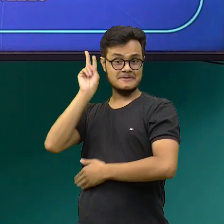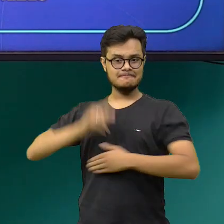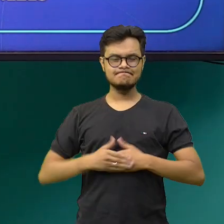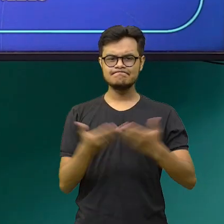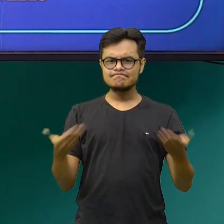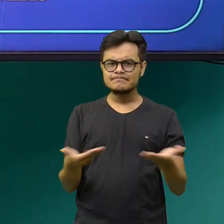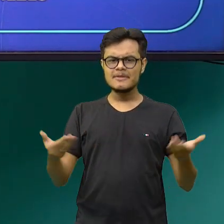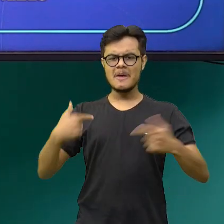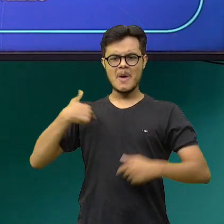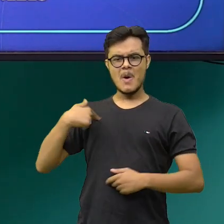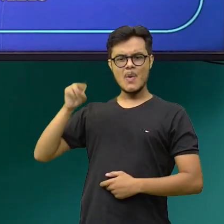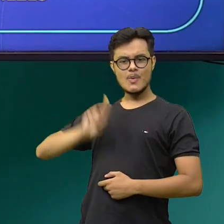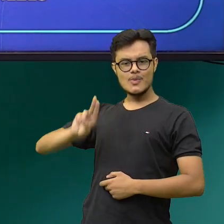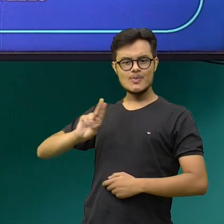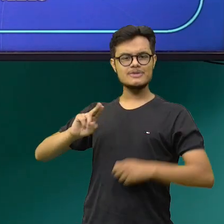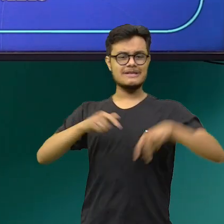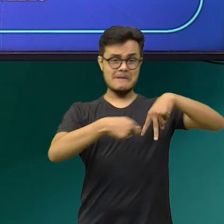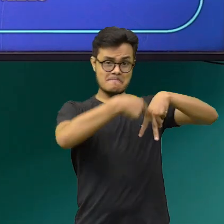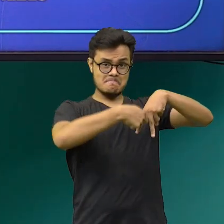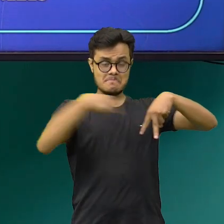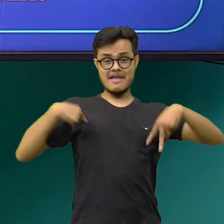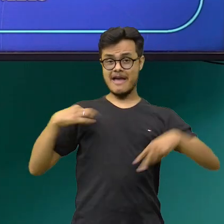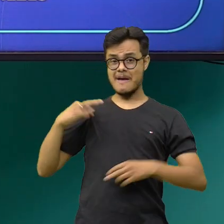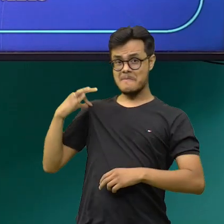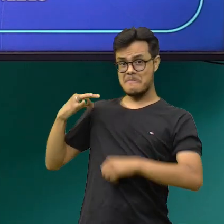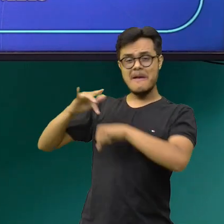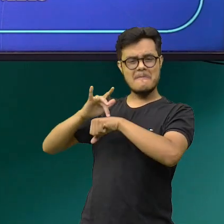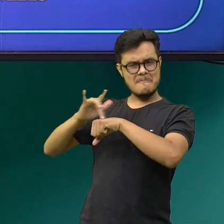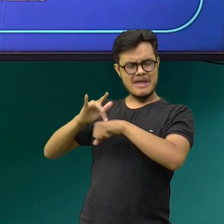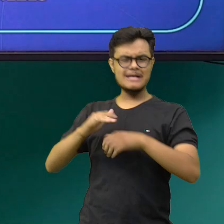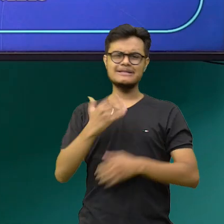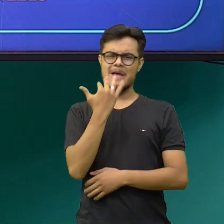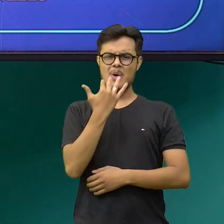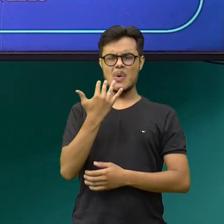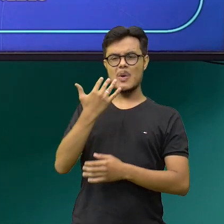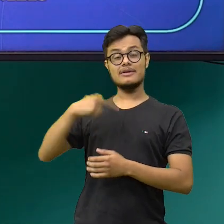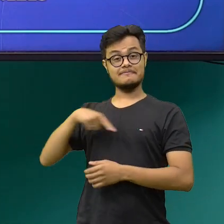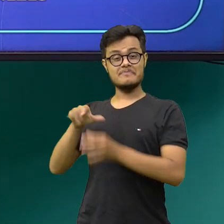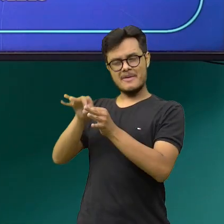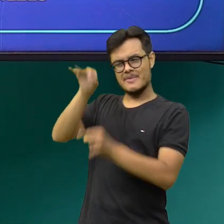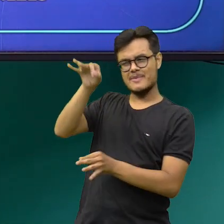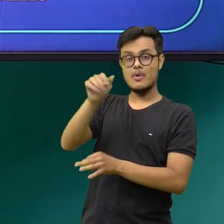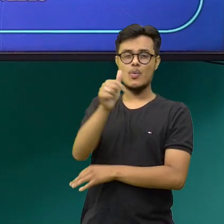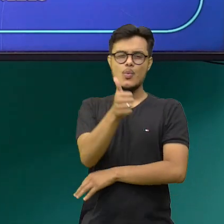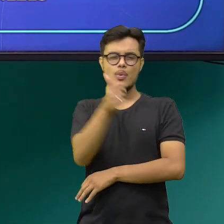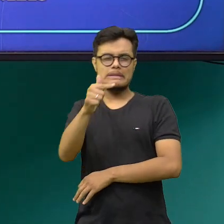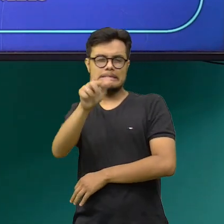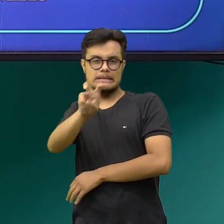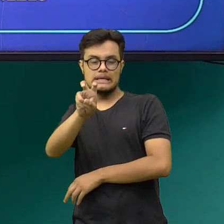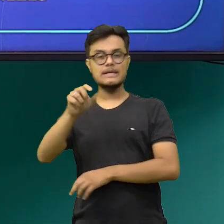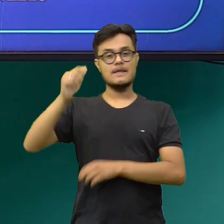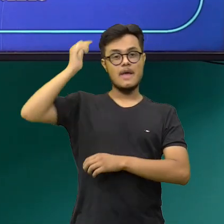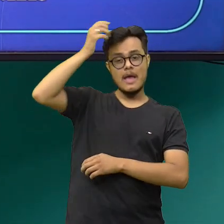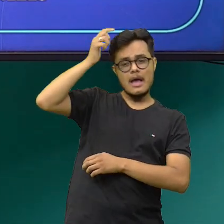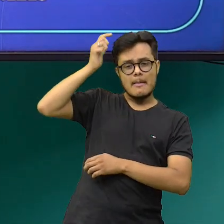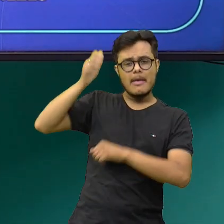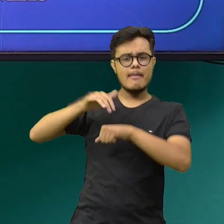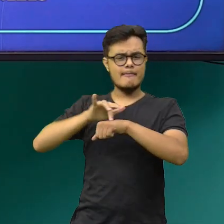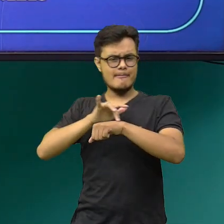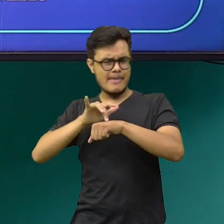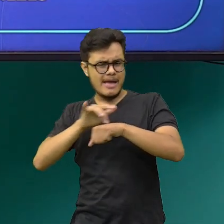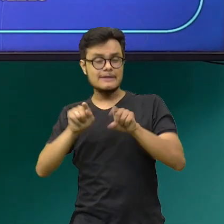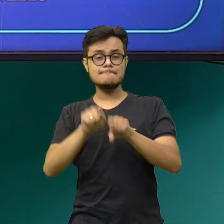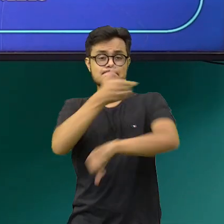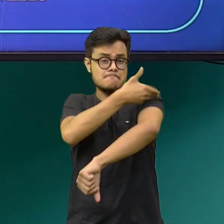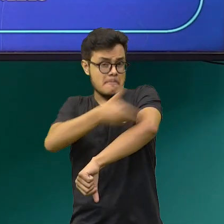estou trazendo aqui calças jeans, camisa preta, eu tenho 1,75 m, cabelos pretos e de cor